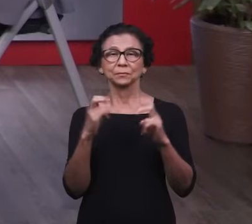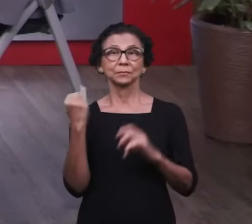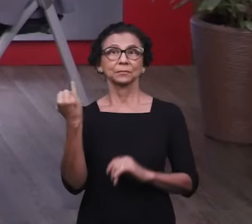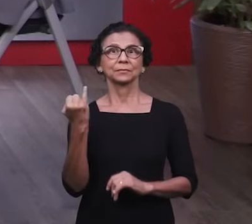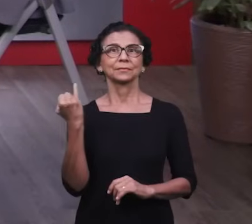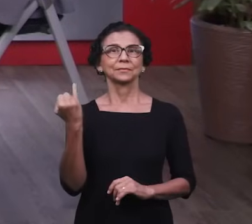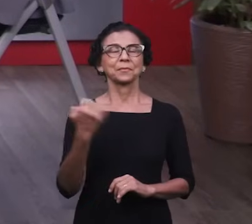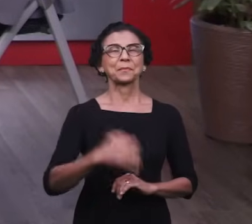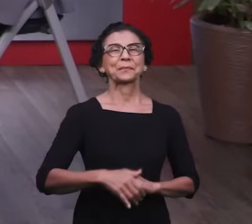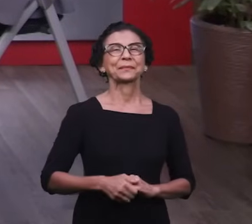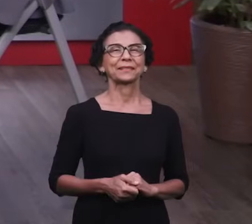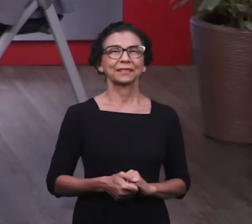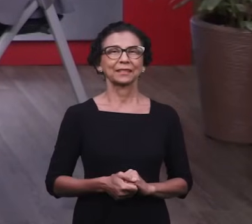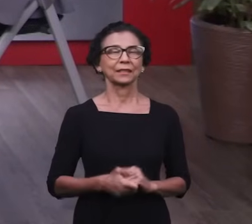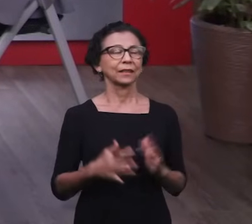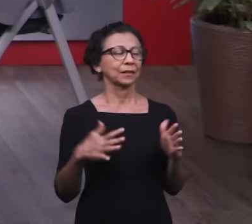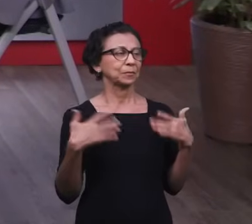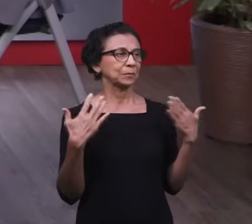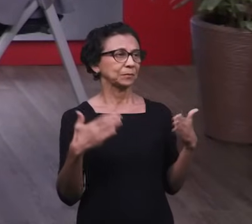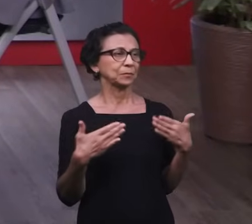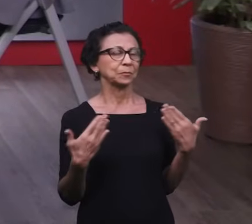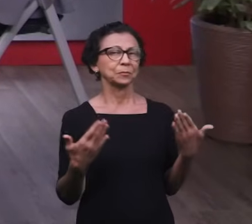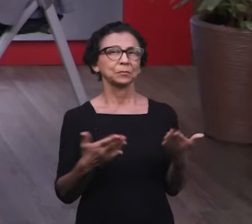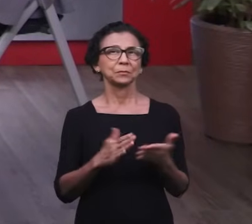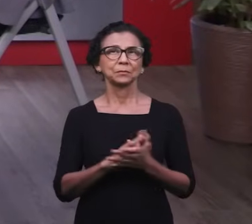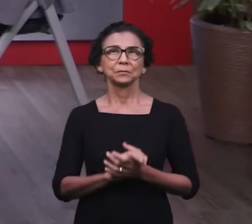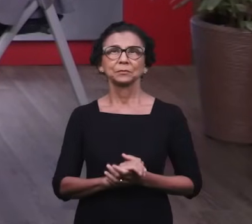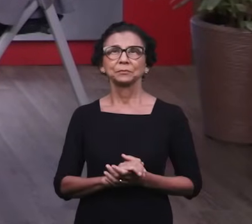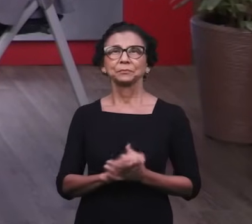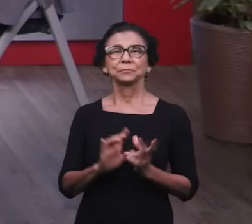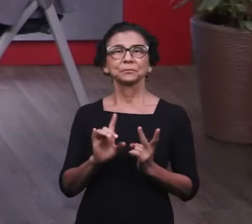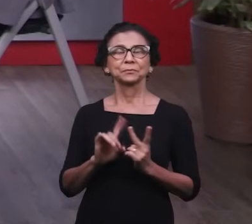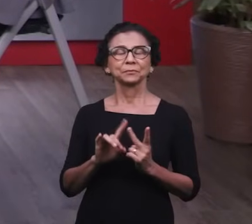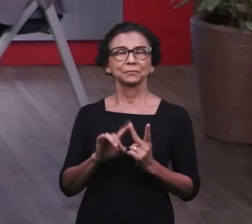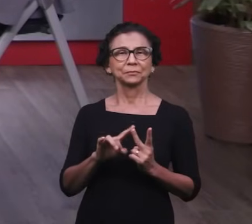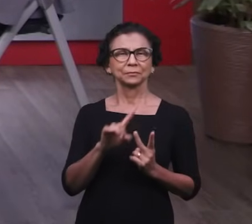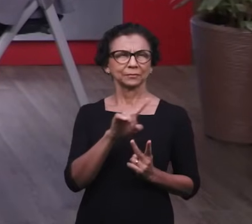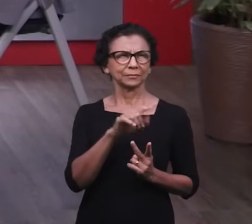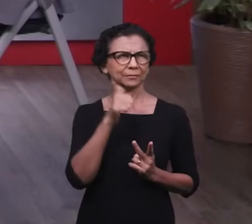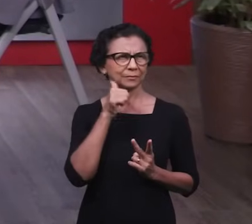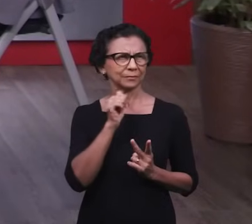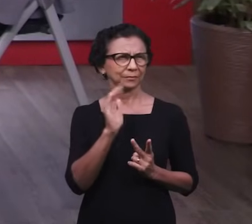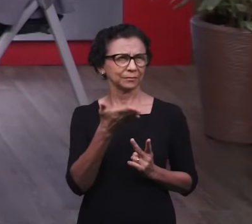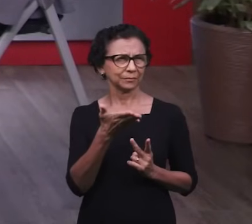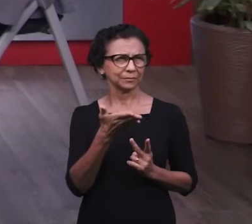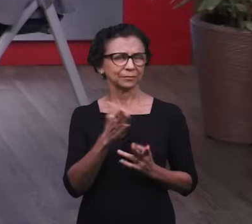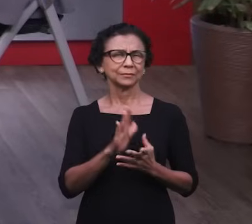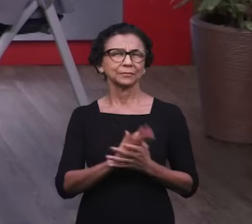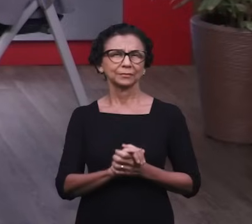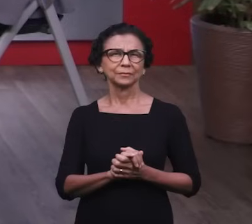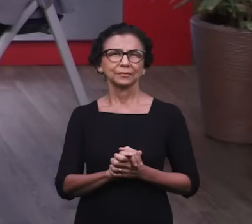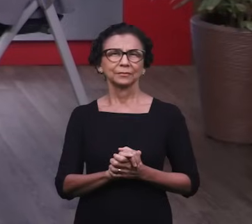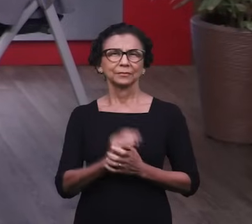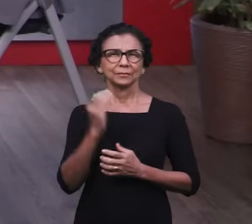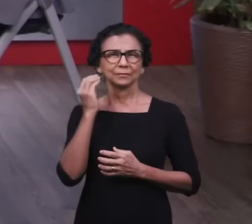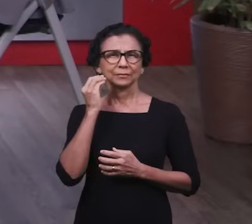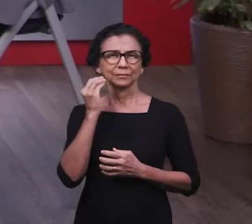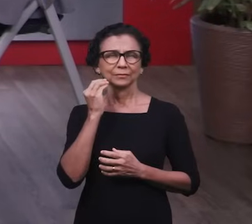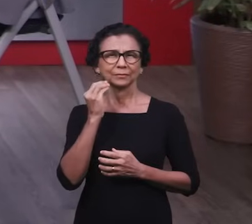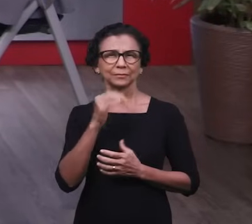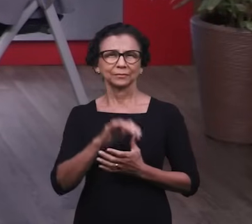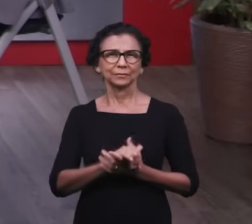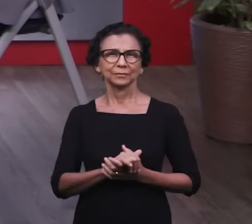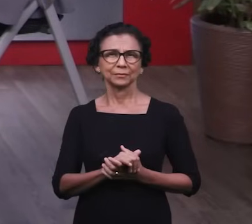alegria tê-la conosco. A irmã Andressa, que já esteve conosco em outras oportunidades, falando sobre bullying na escola,